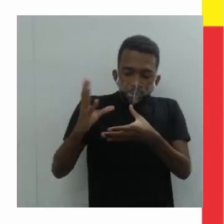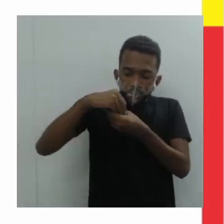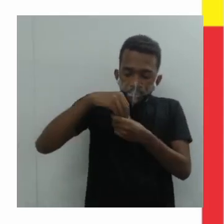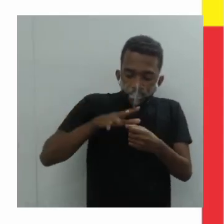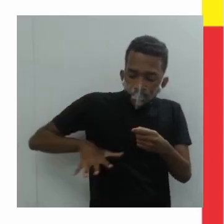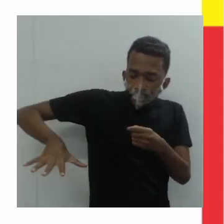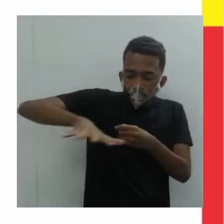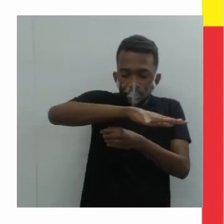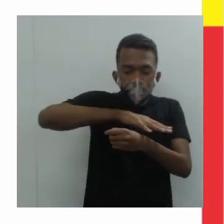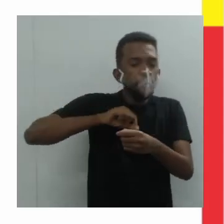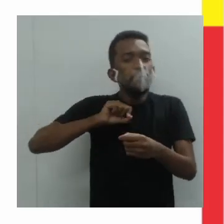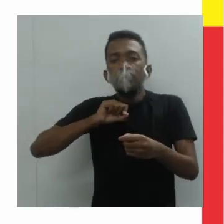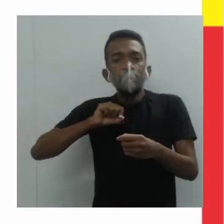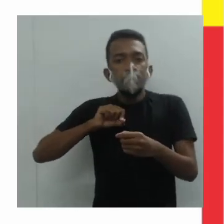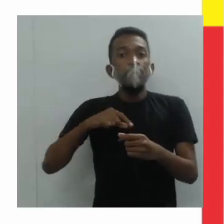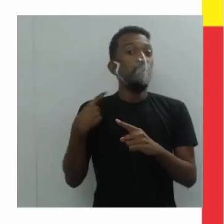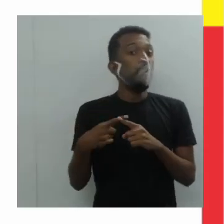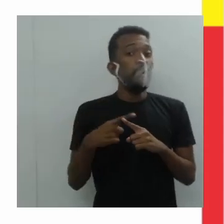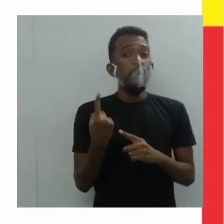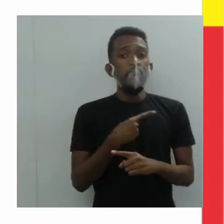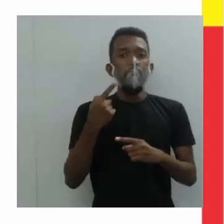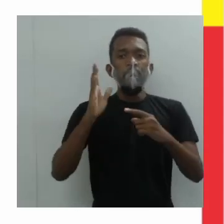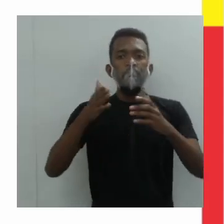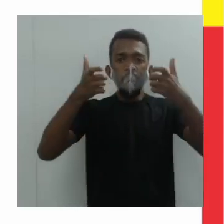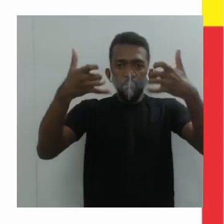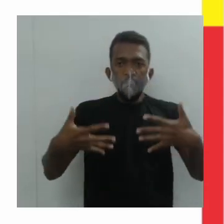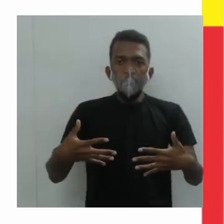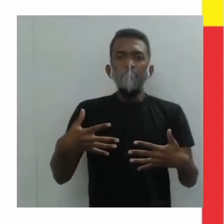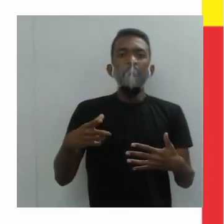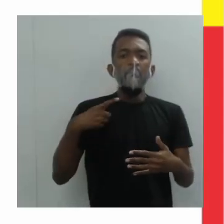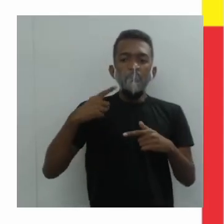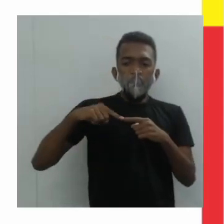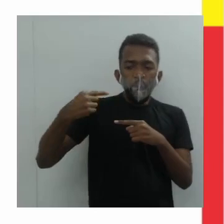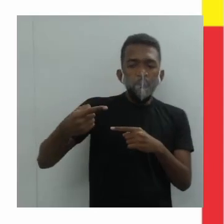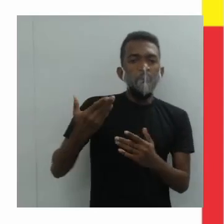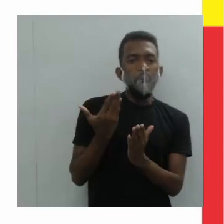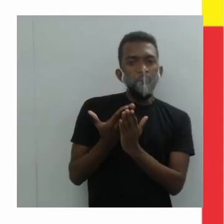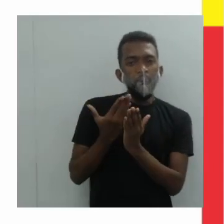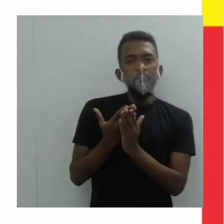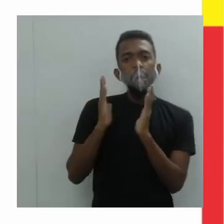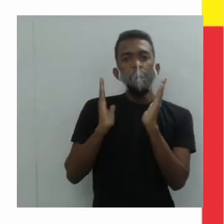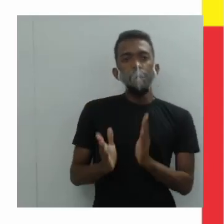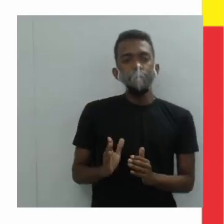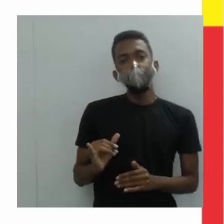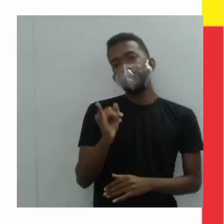isso. Porque quando a gente for para a próxima aula e que a gente for falar